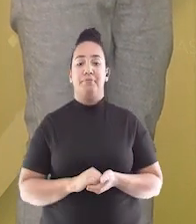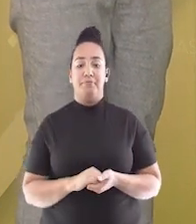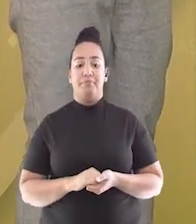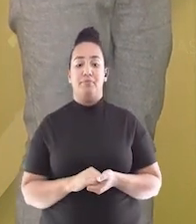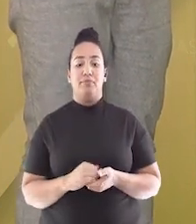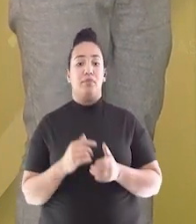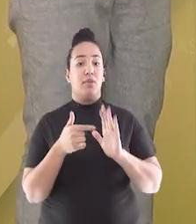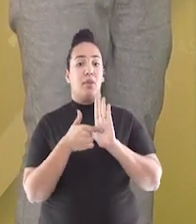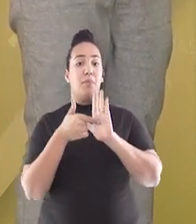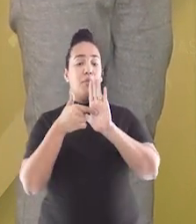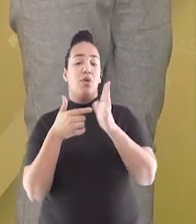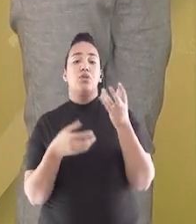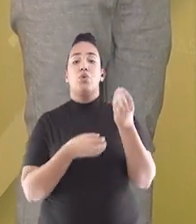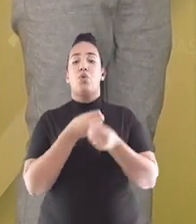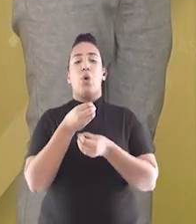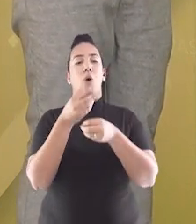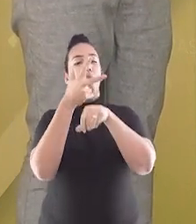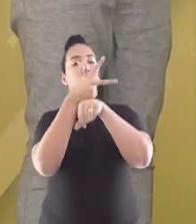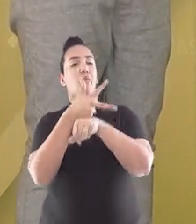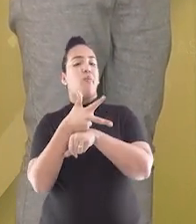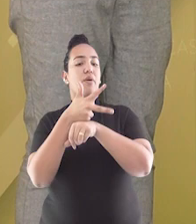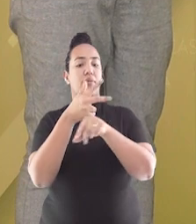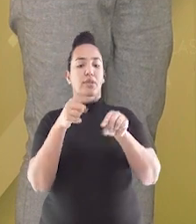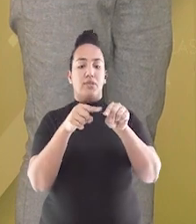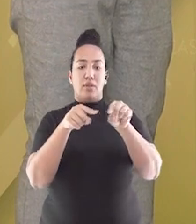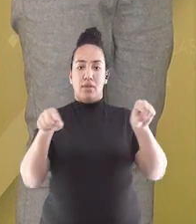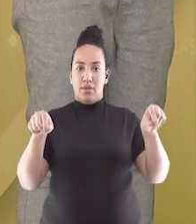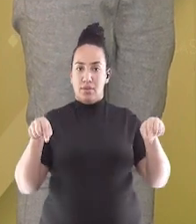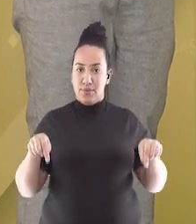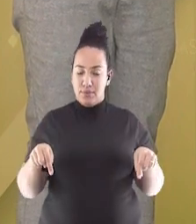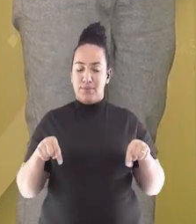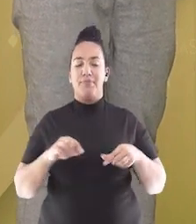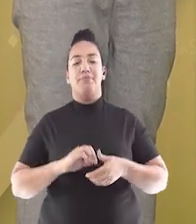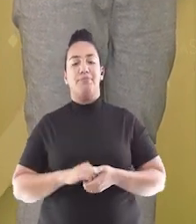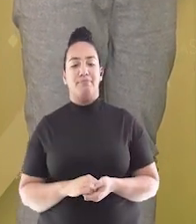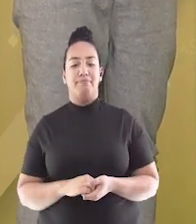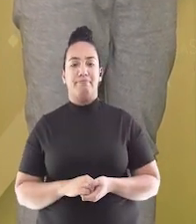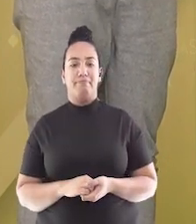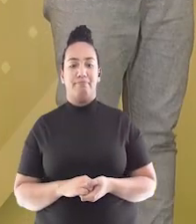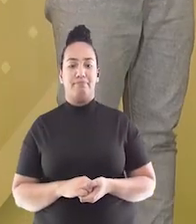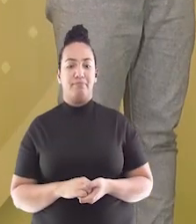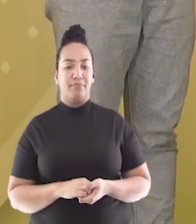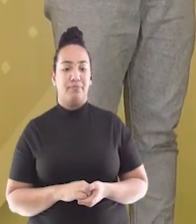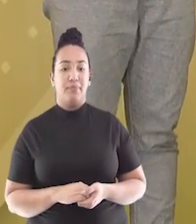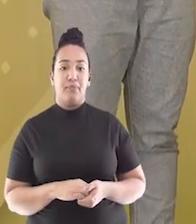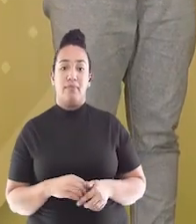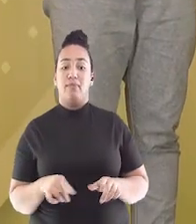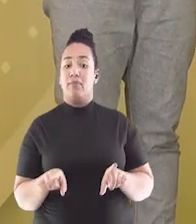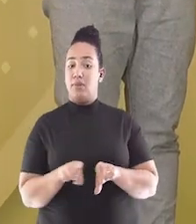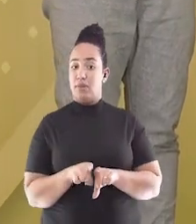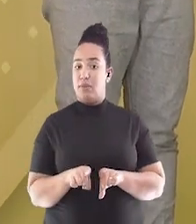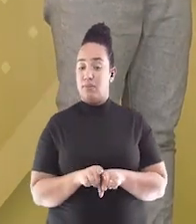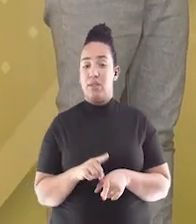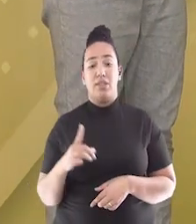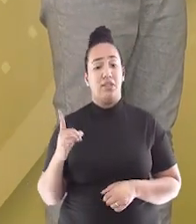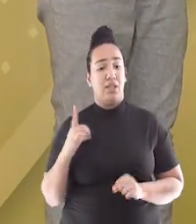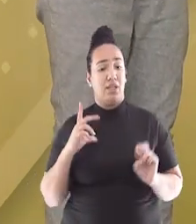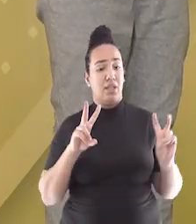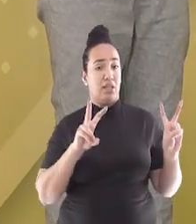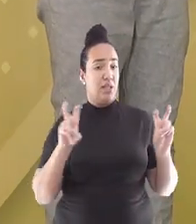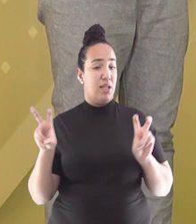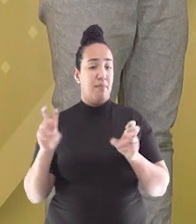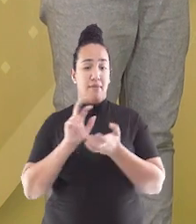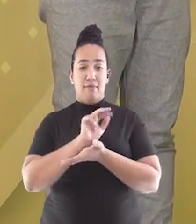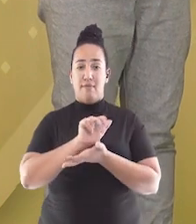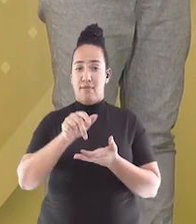os quais mostram a gravação do episódio e o estúdio, com a presença dos convidados. E existem podcasts dos mais diferentes